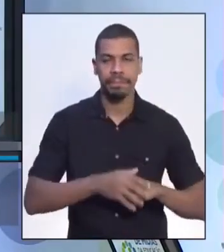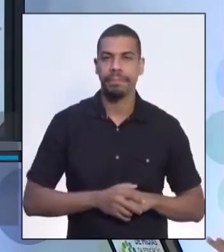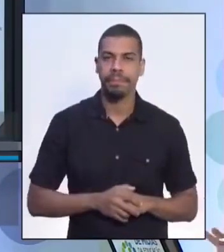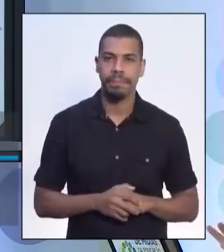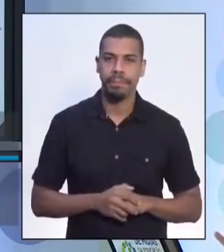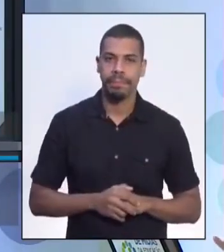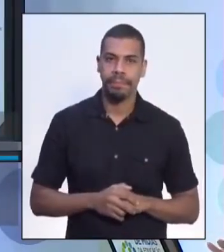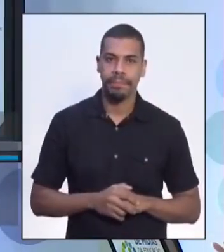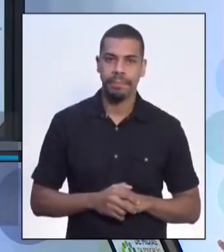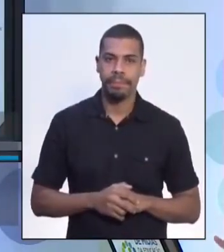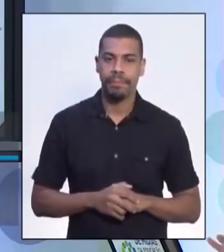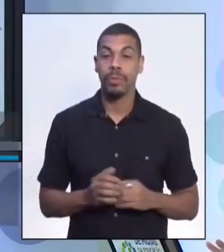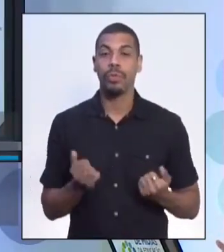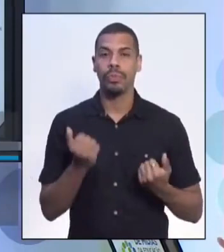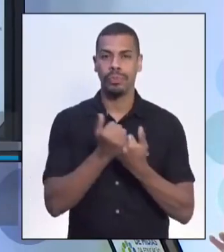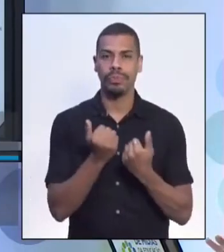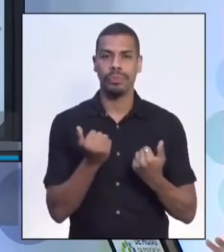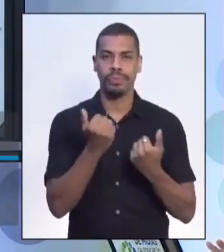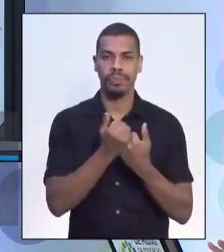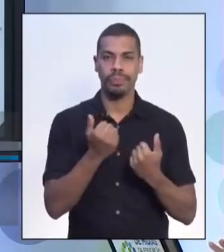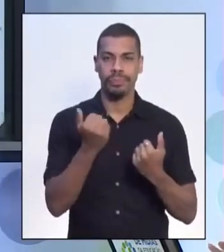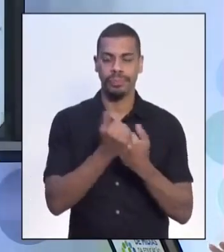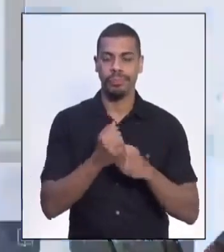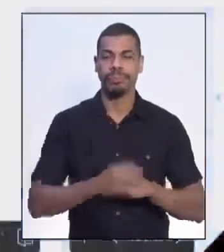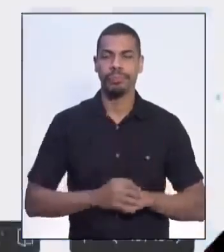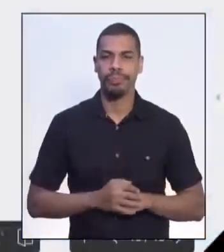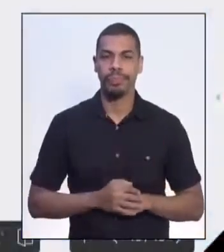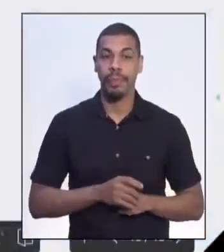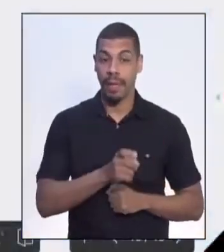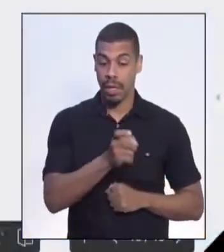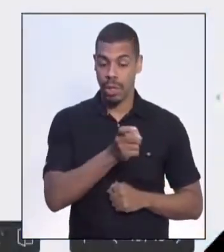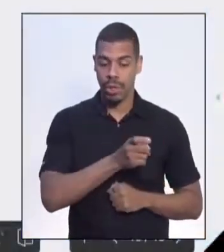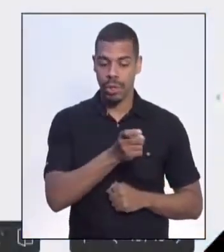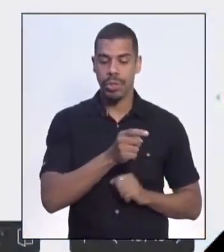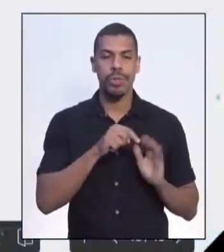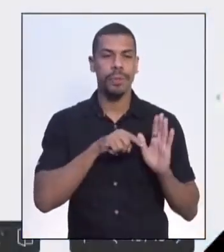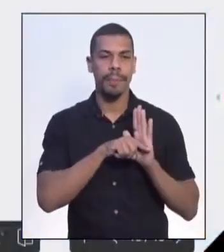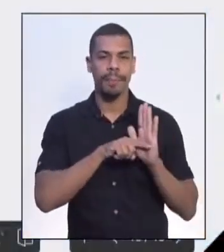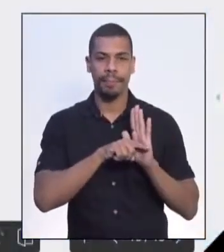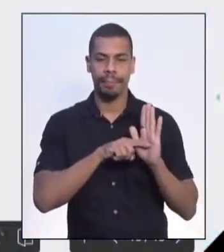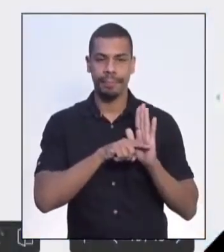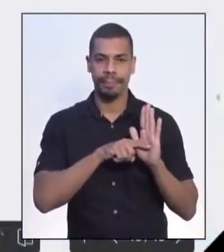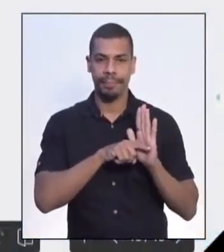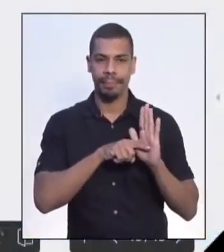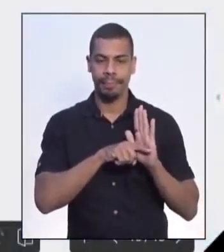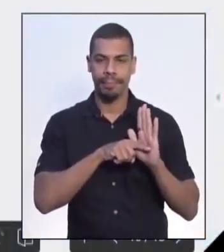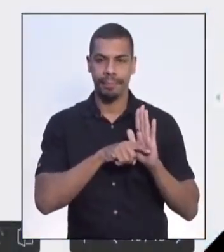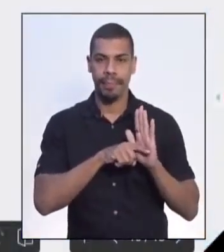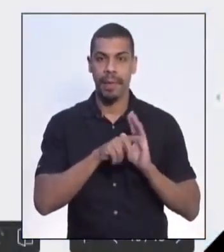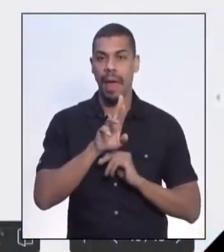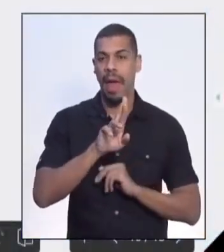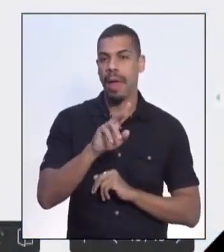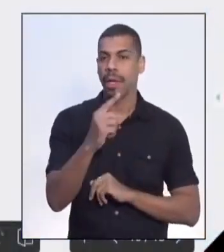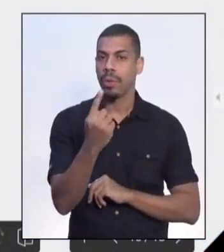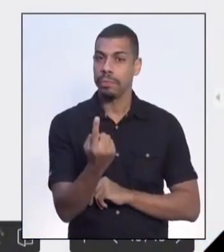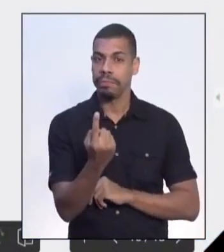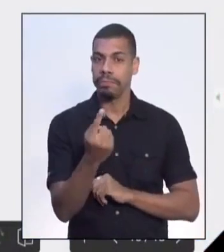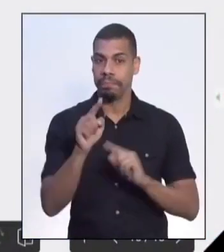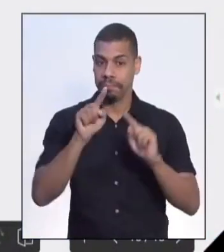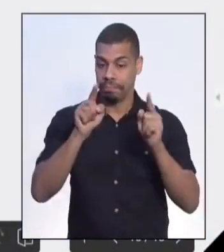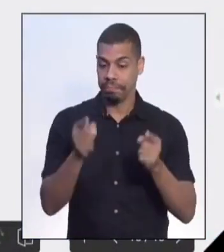Então, vamos lá, na substituição. Aqui, x menos R1 é negativo dentro